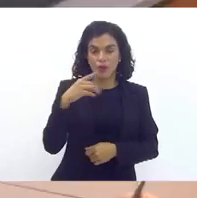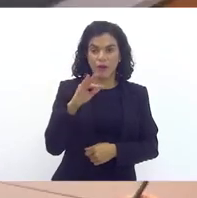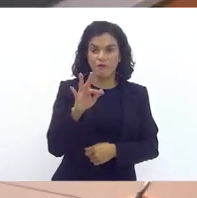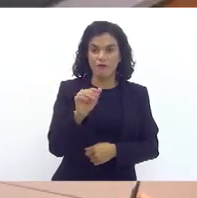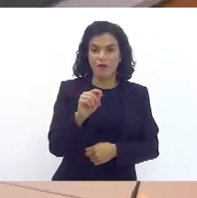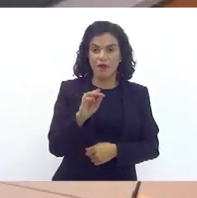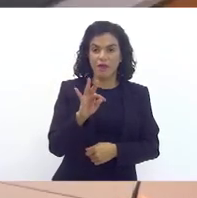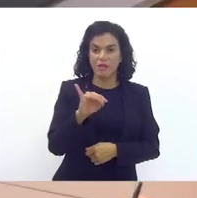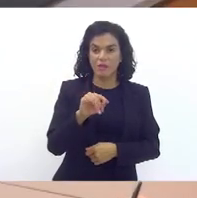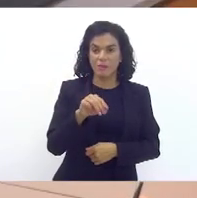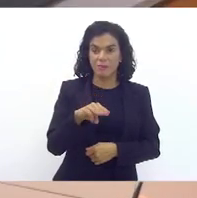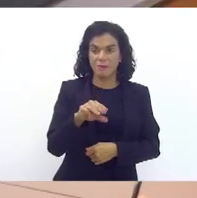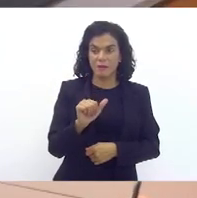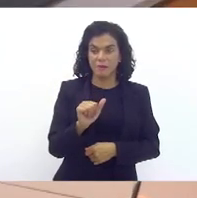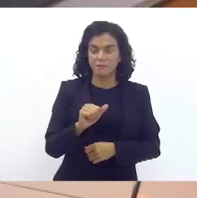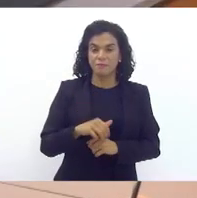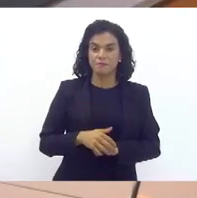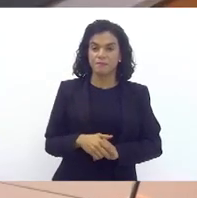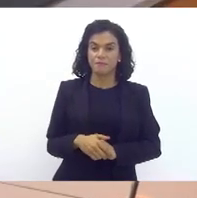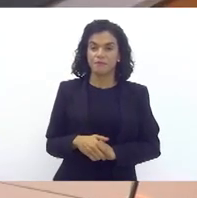Bom,